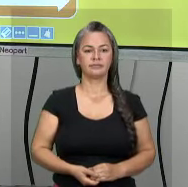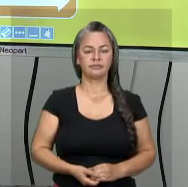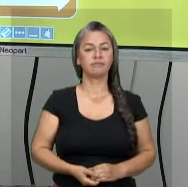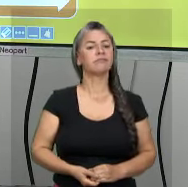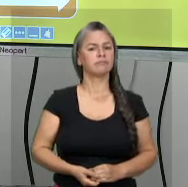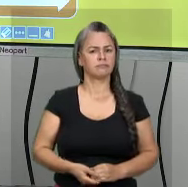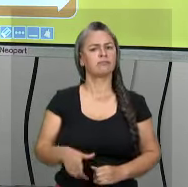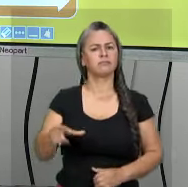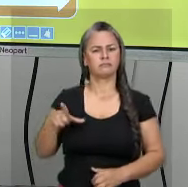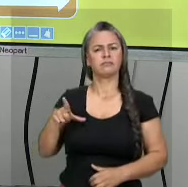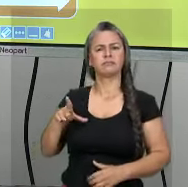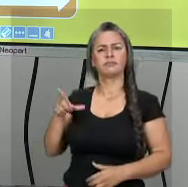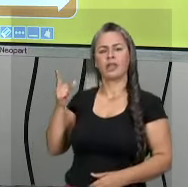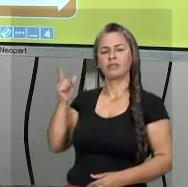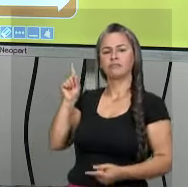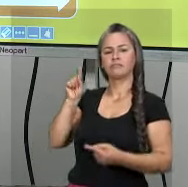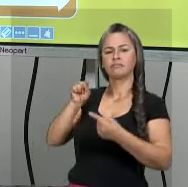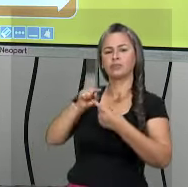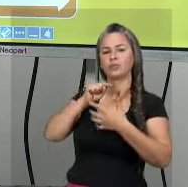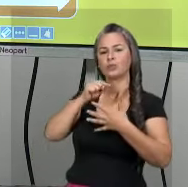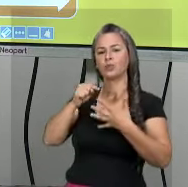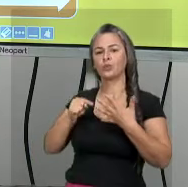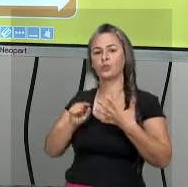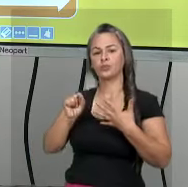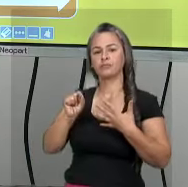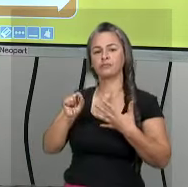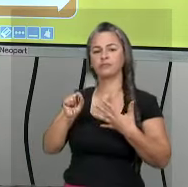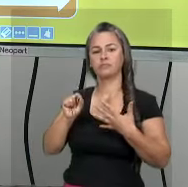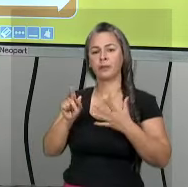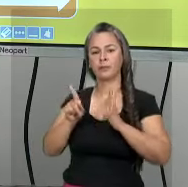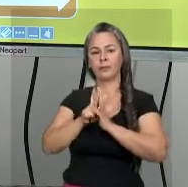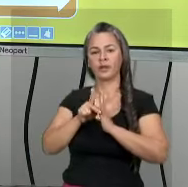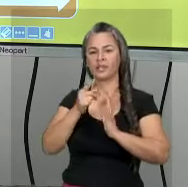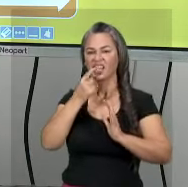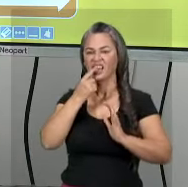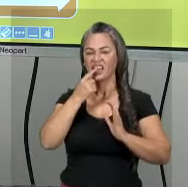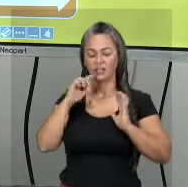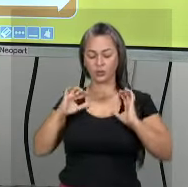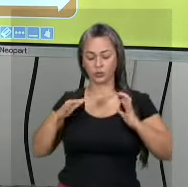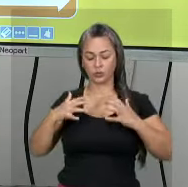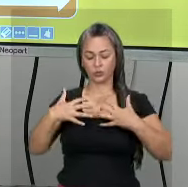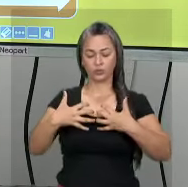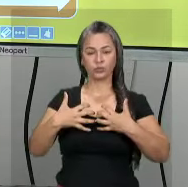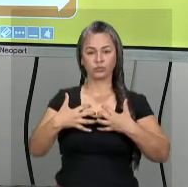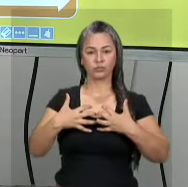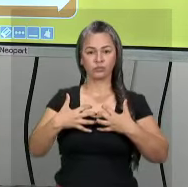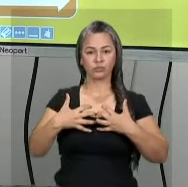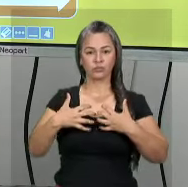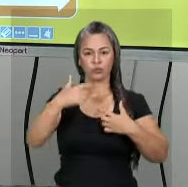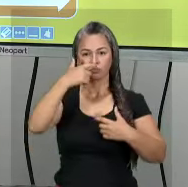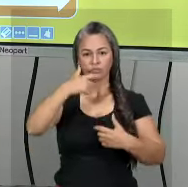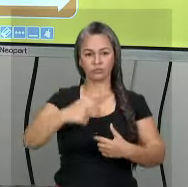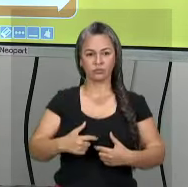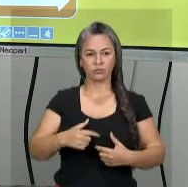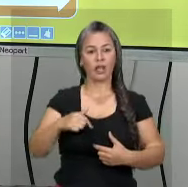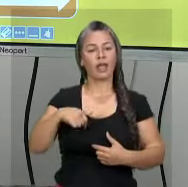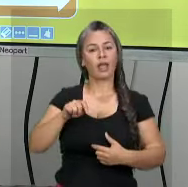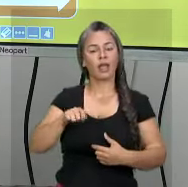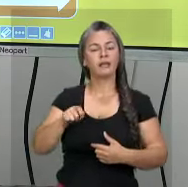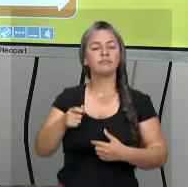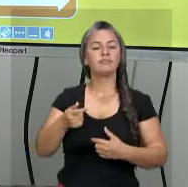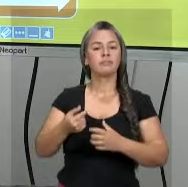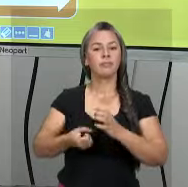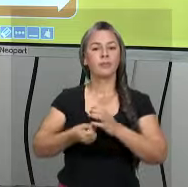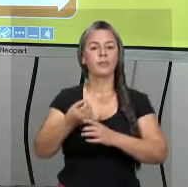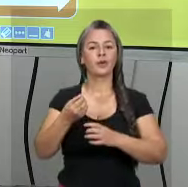Mais funções do esqueleto humano. Ele também é o local de produção de células sanguíneas,